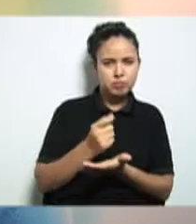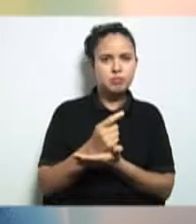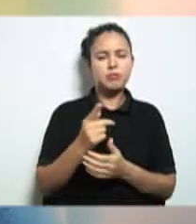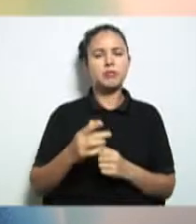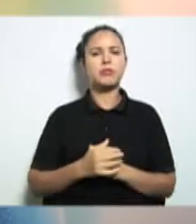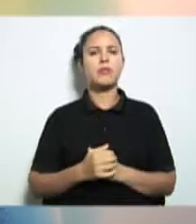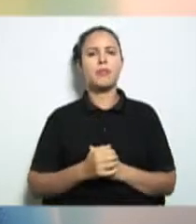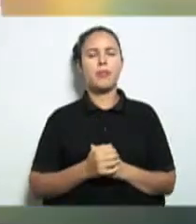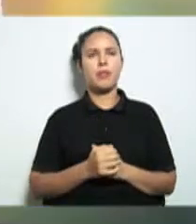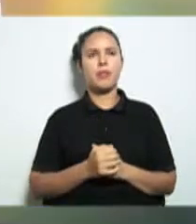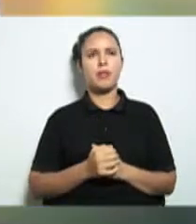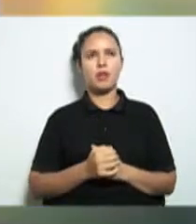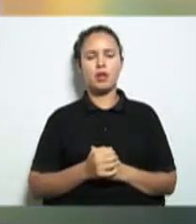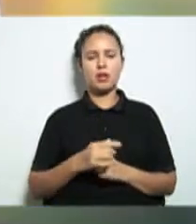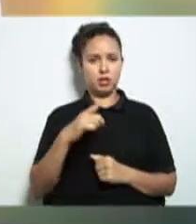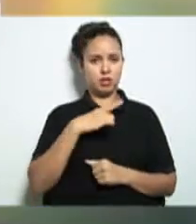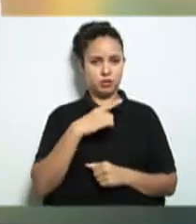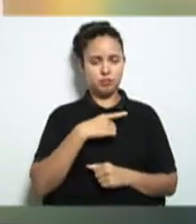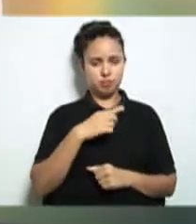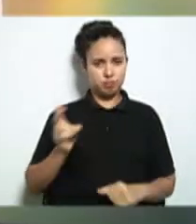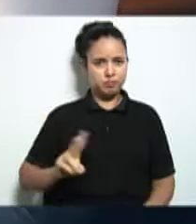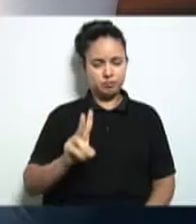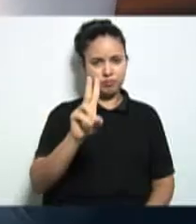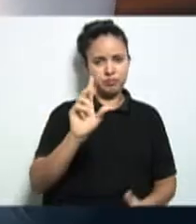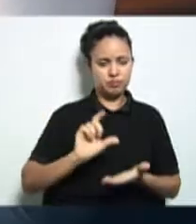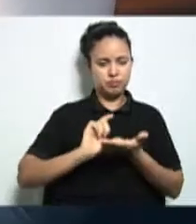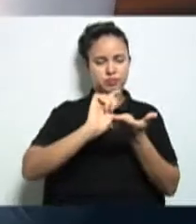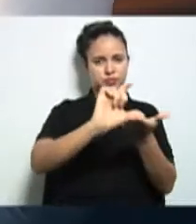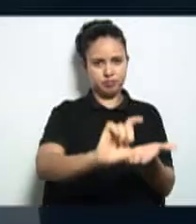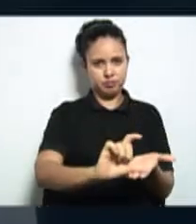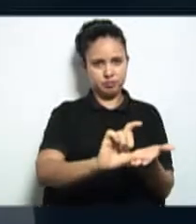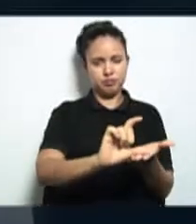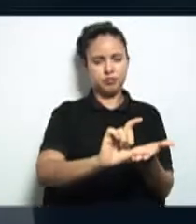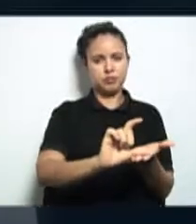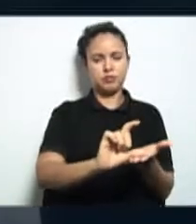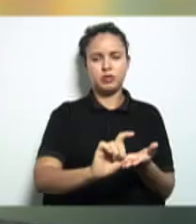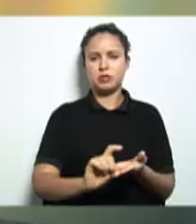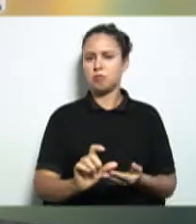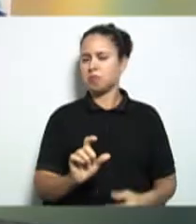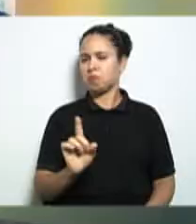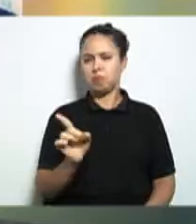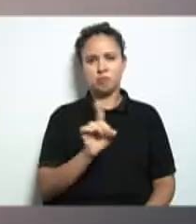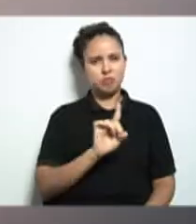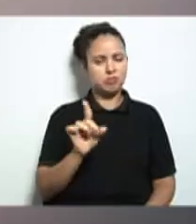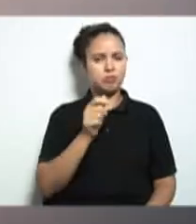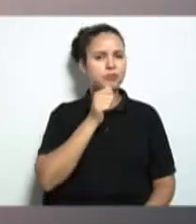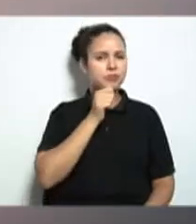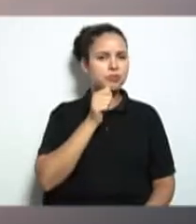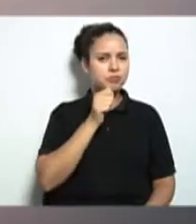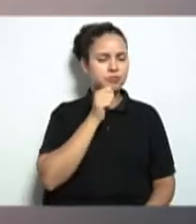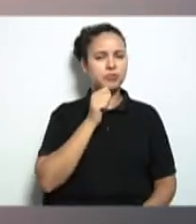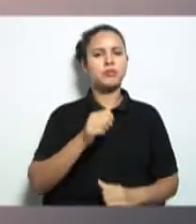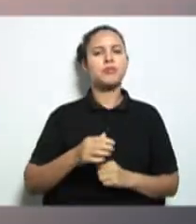Você teria um valor para cooperar dentro desse ramo que você escolheu? Sim ou não? Não.